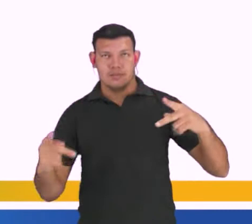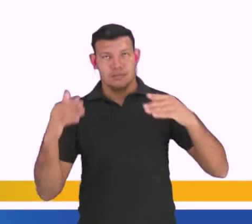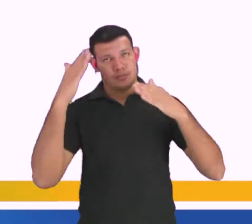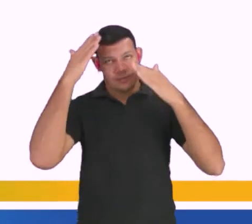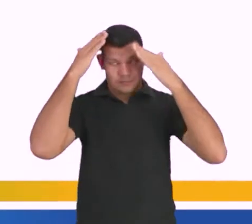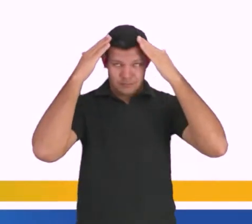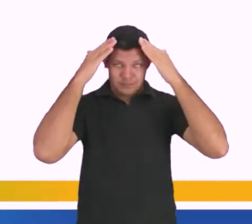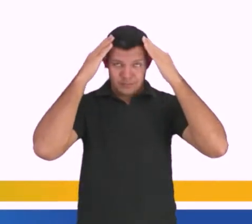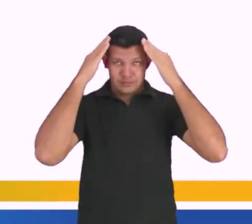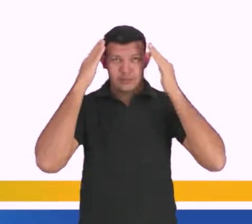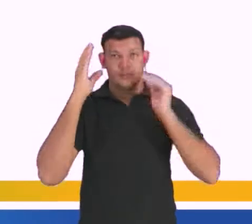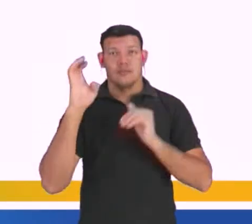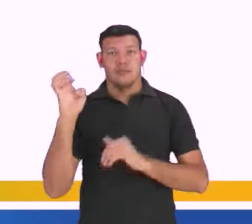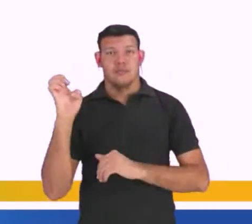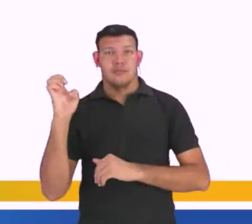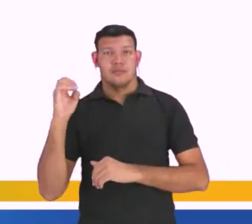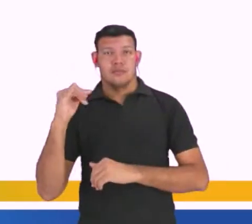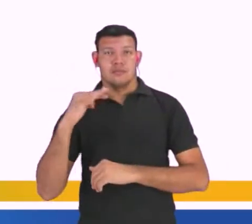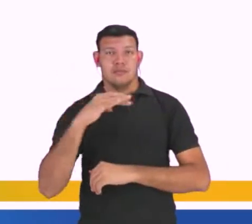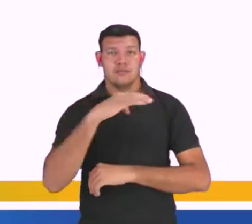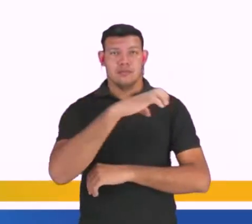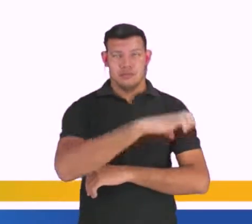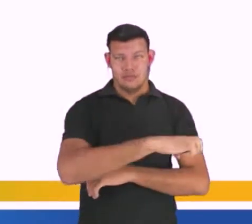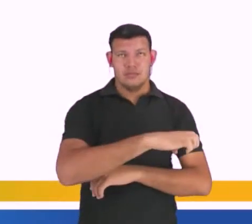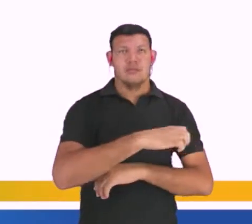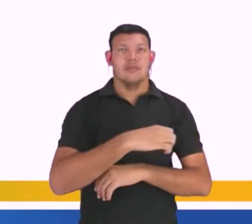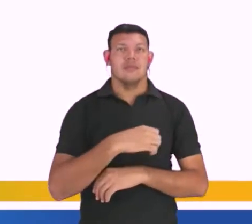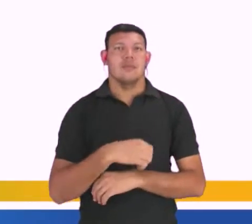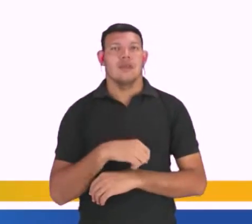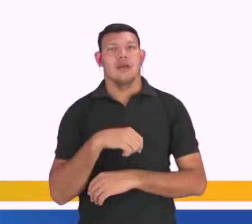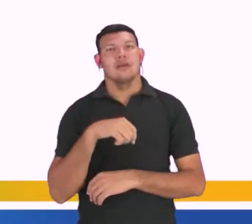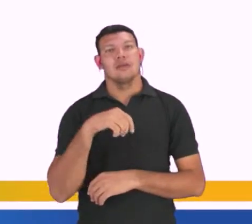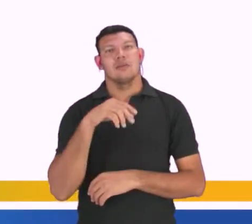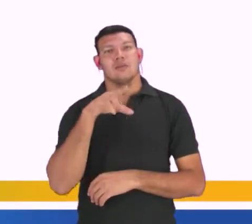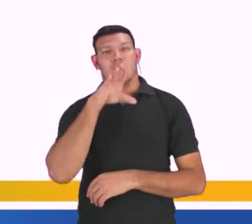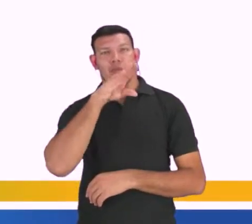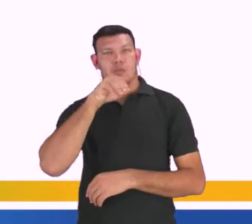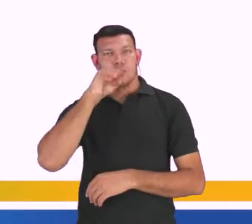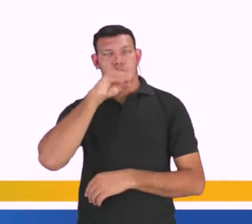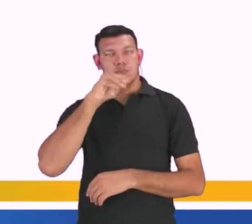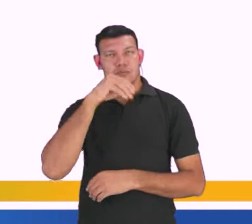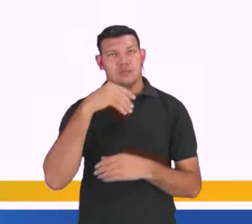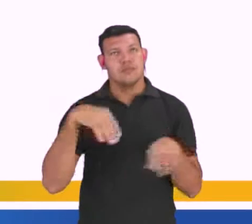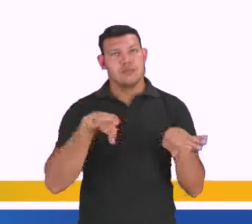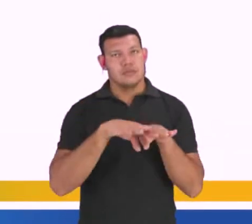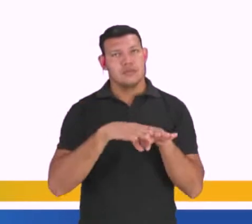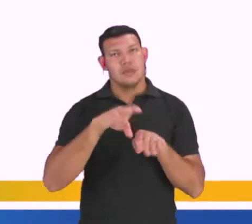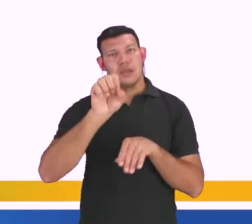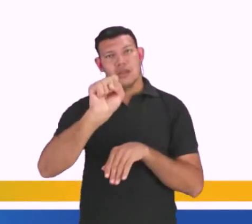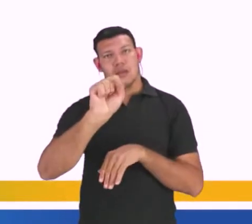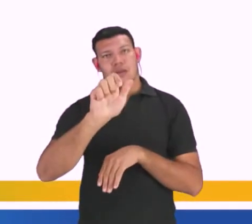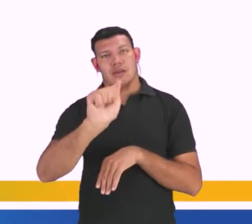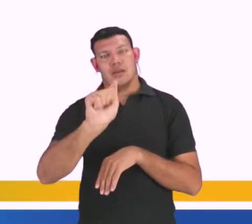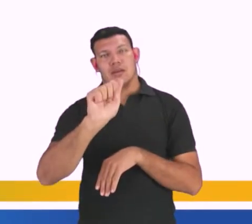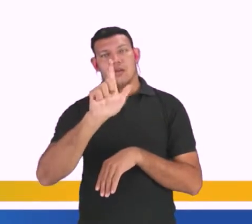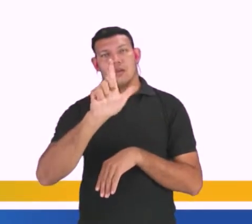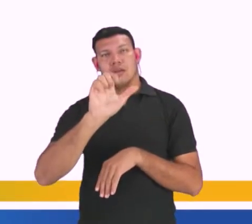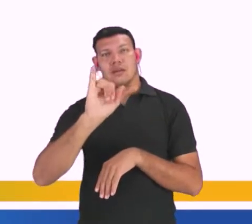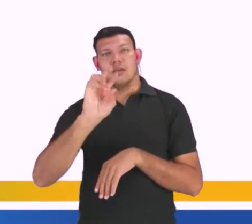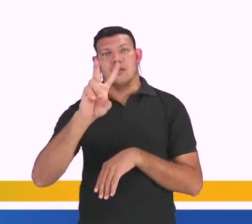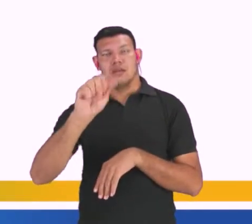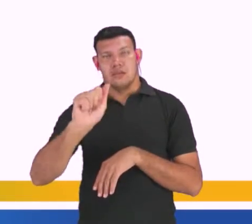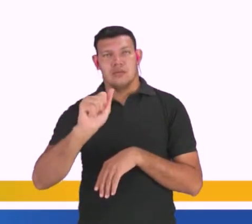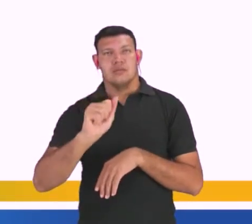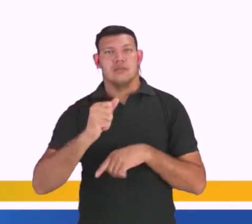enzimas que fazem parte também, né, da saliva, também existem proteínas, os hormônios